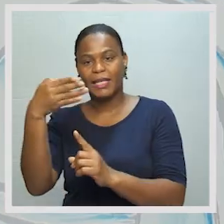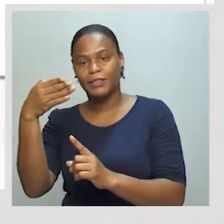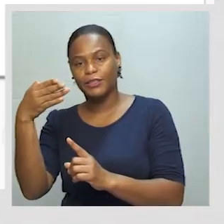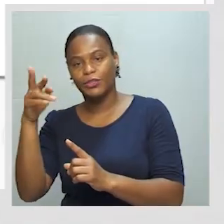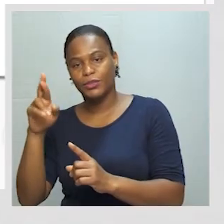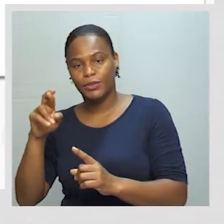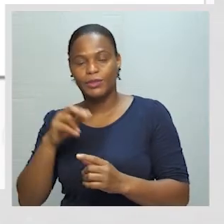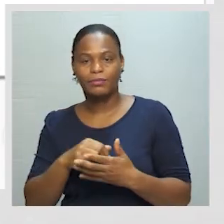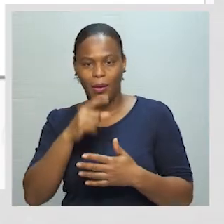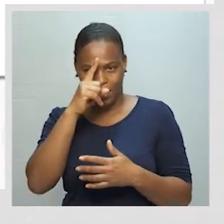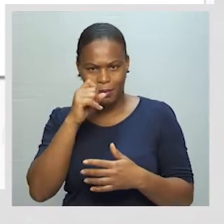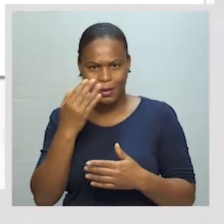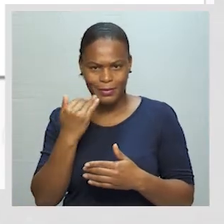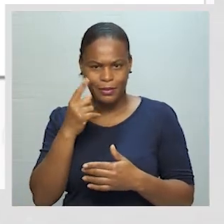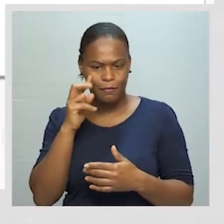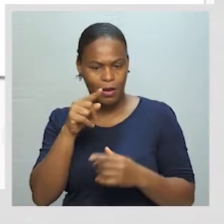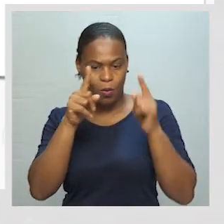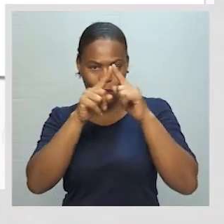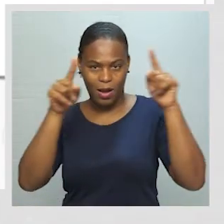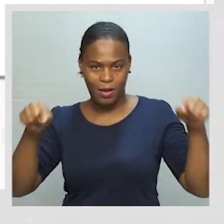7x. Então, vamos aqui no quadro